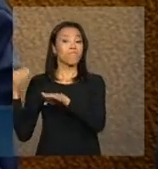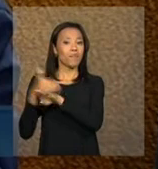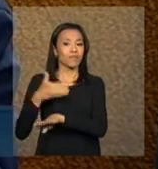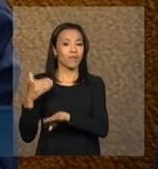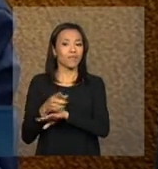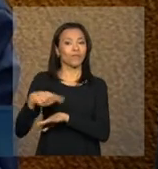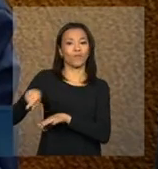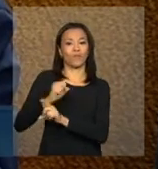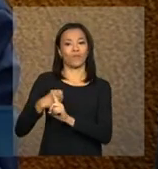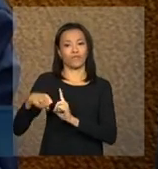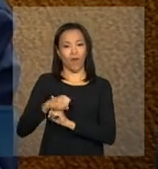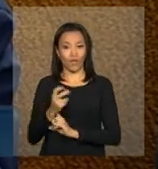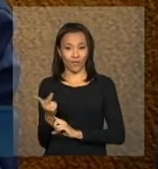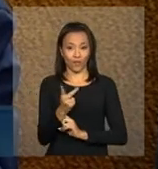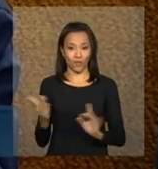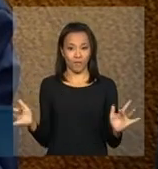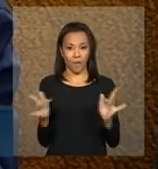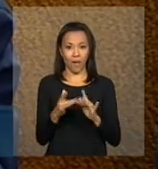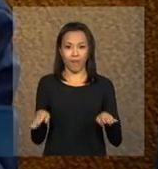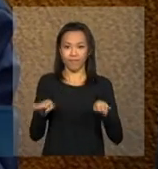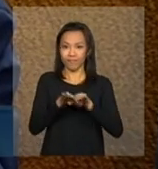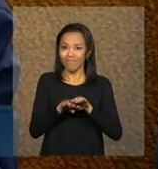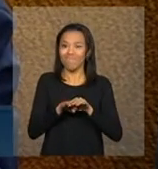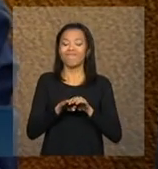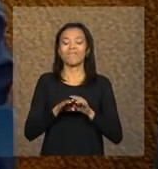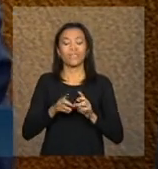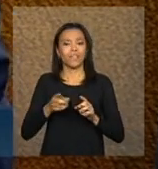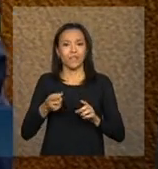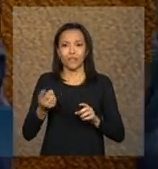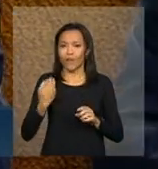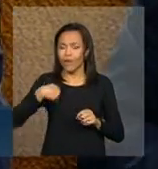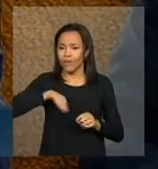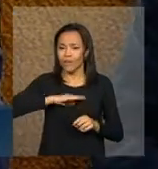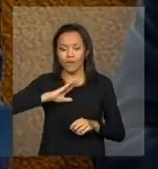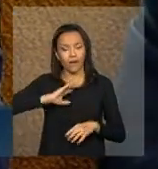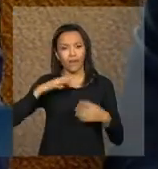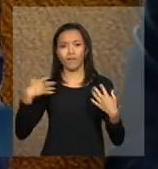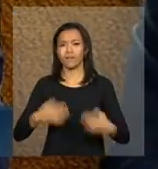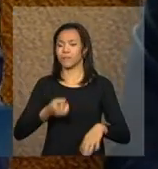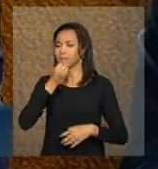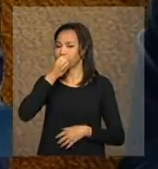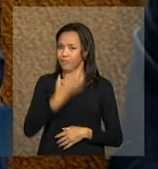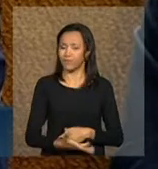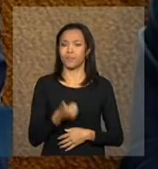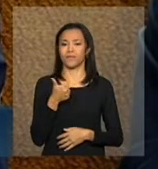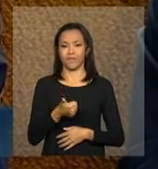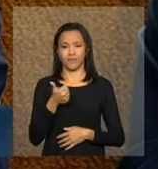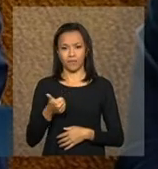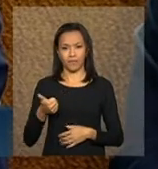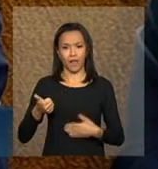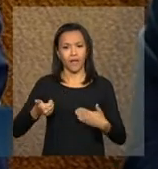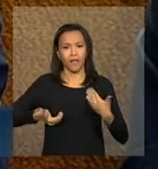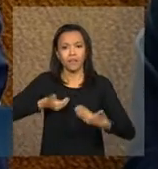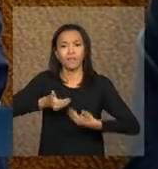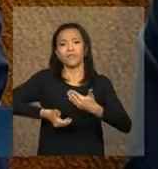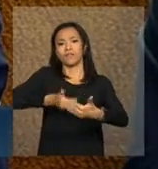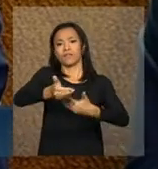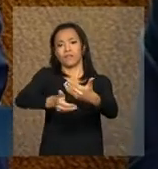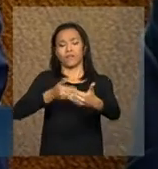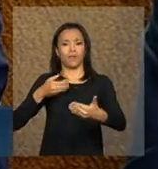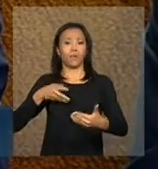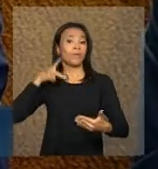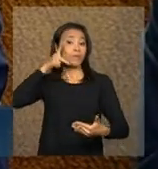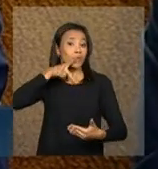social, a gente tem aí, digamos, a coluna vertebral da construção de uma política e de